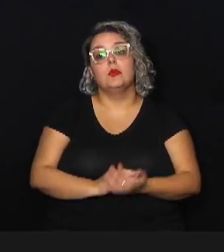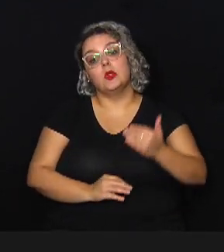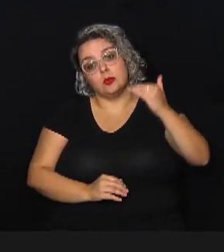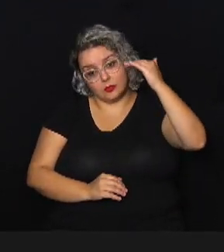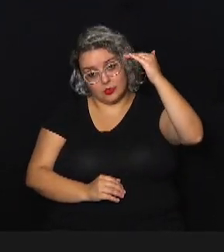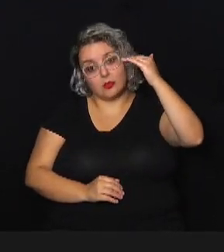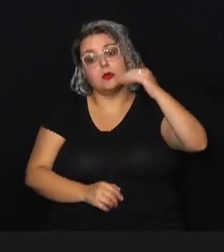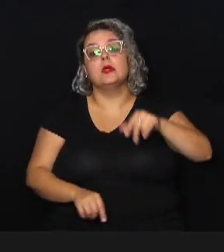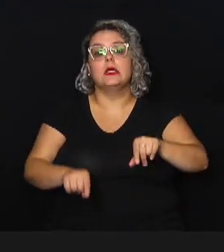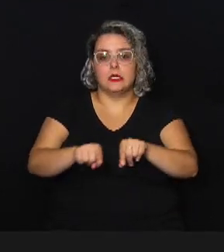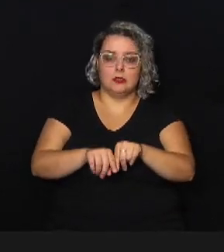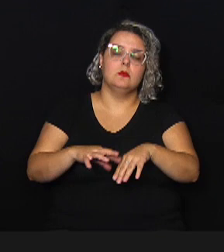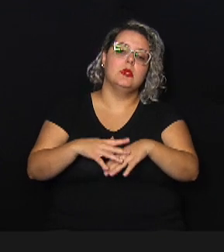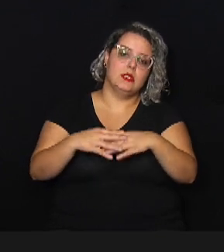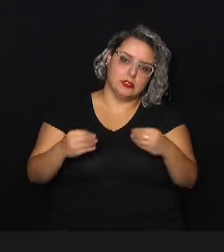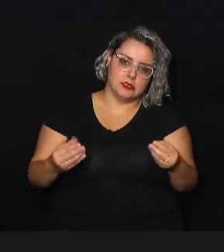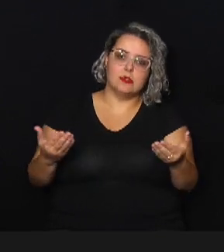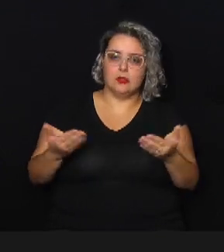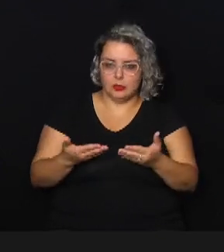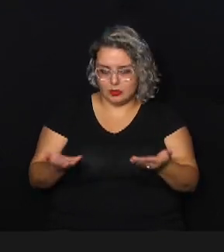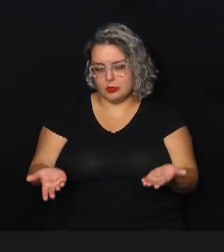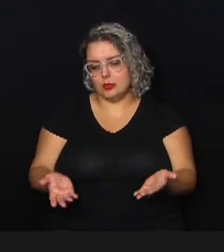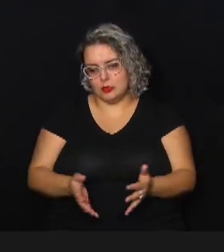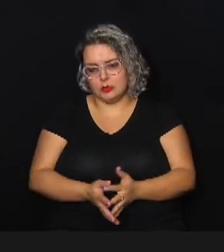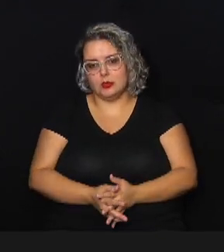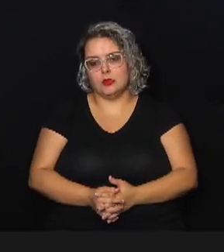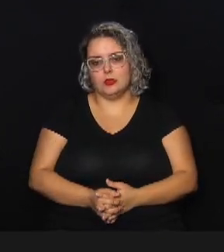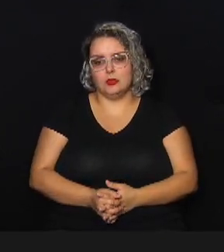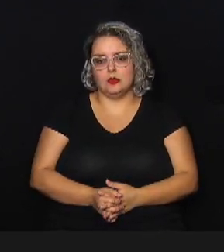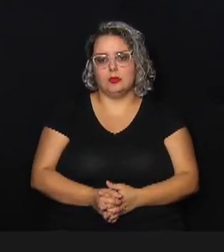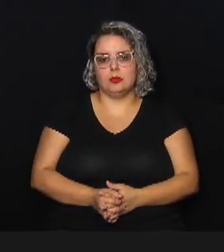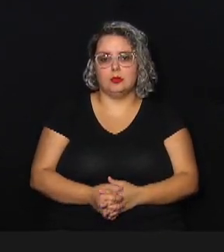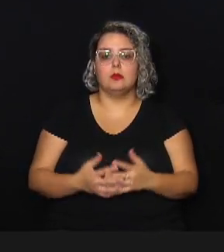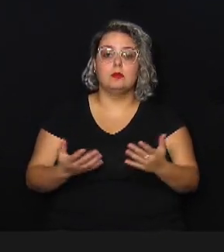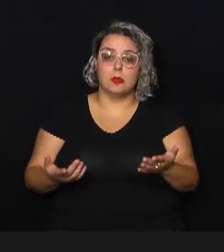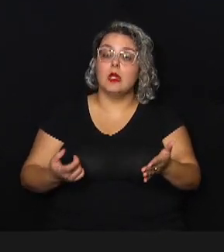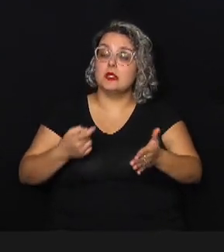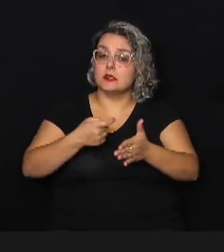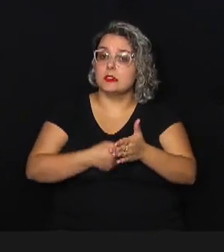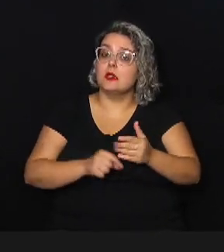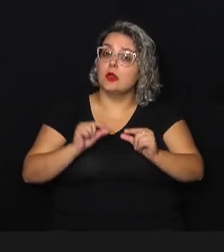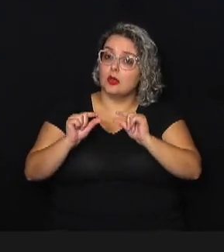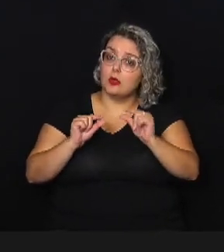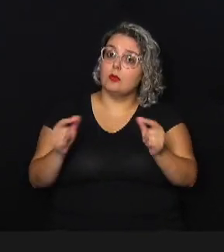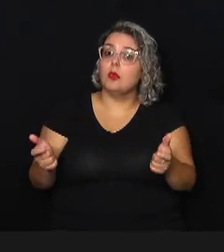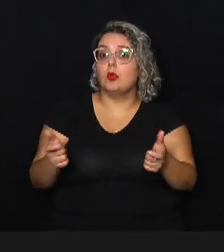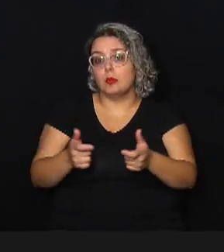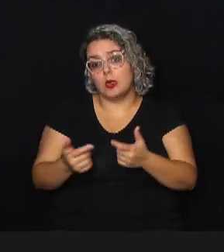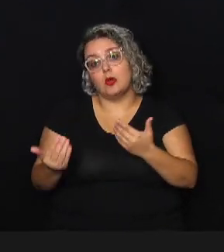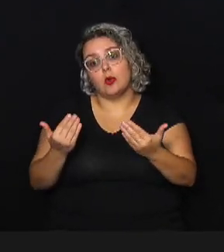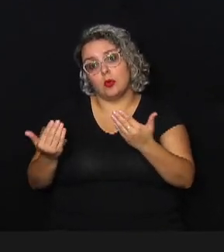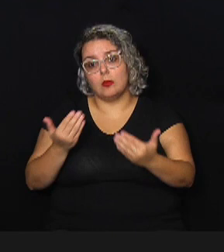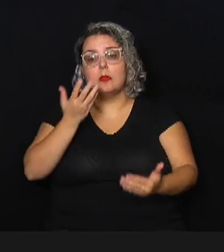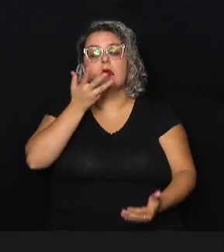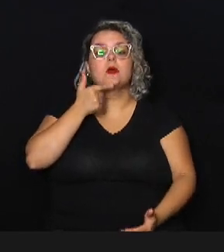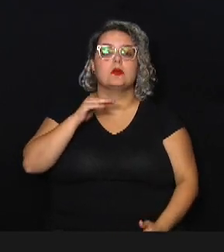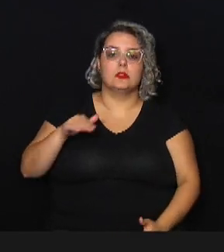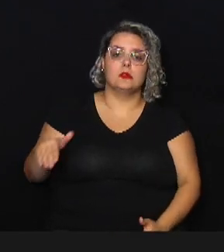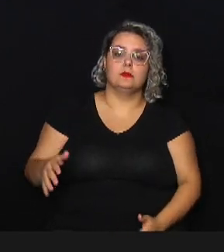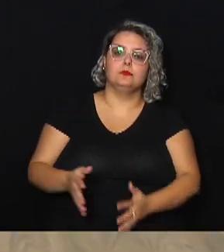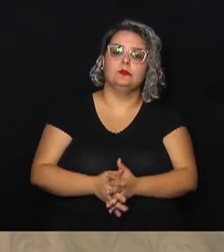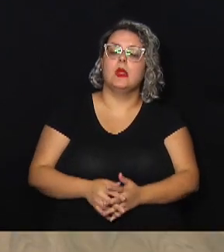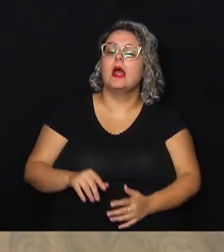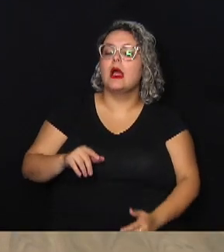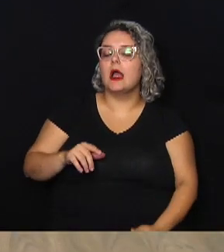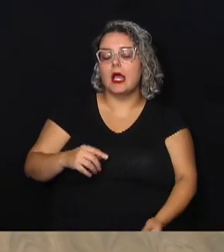também se cura bastante hoje, tá? Mas as taxas ainda um pouquinho menores do que na da criança. A leucemia